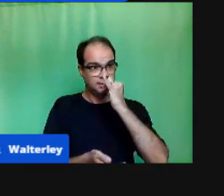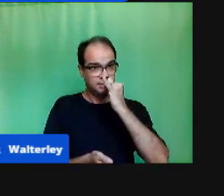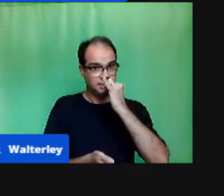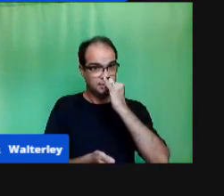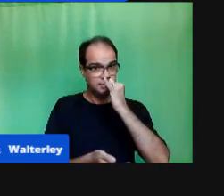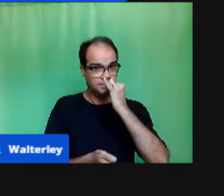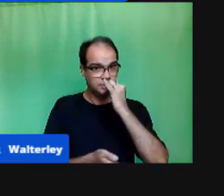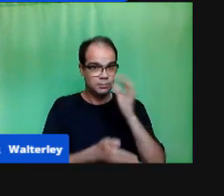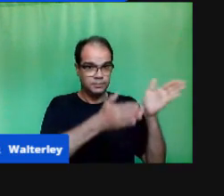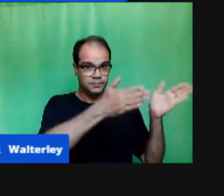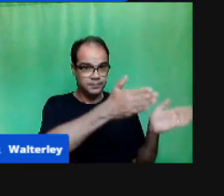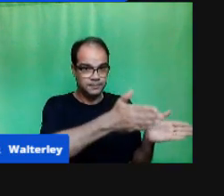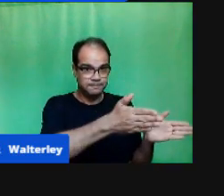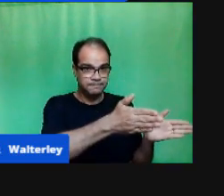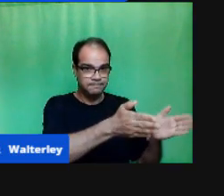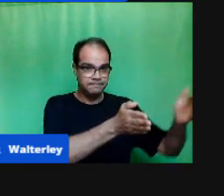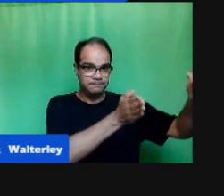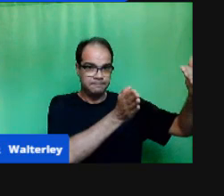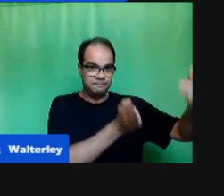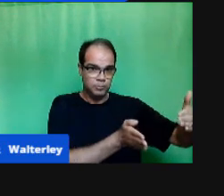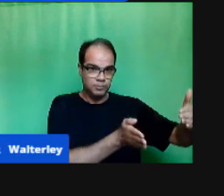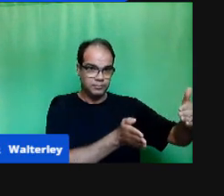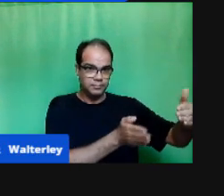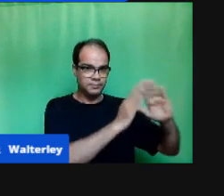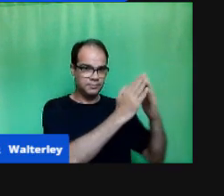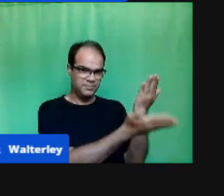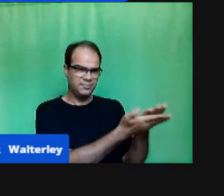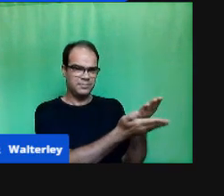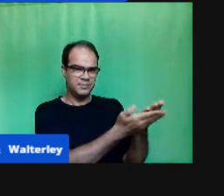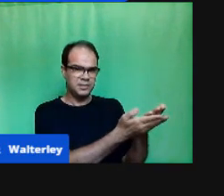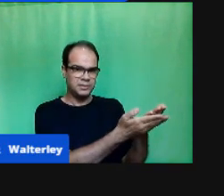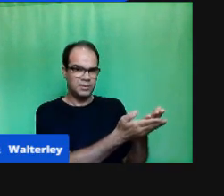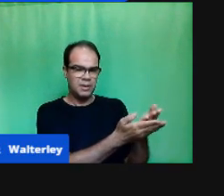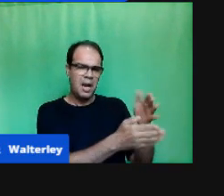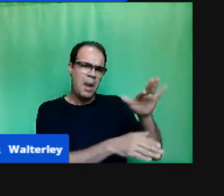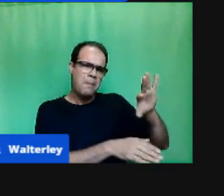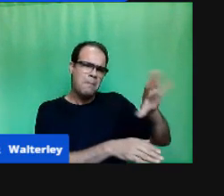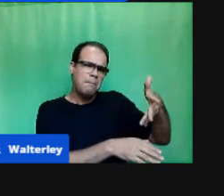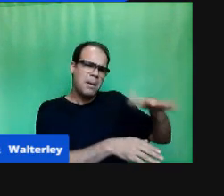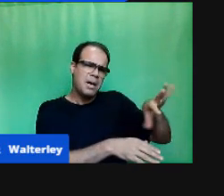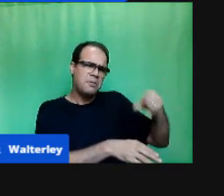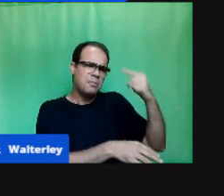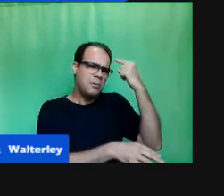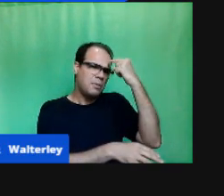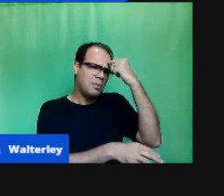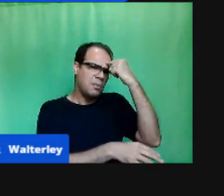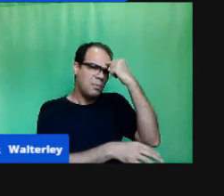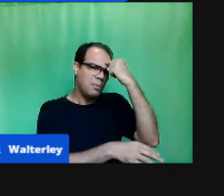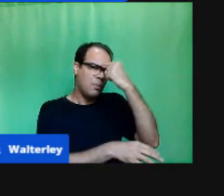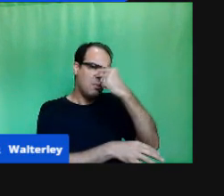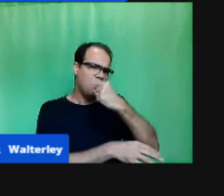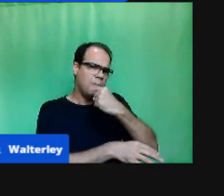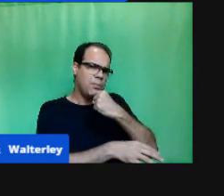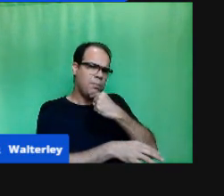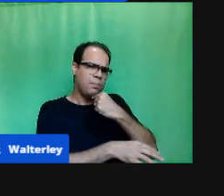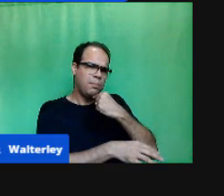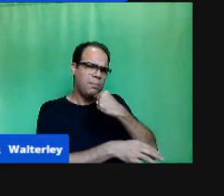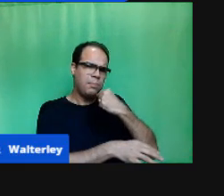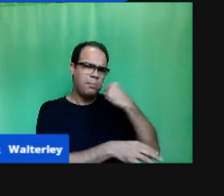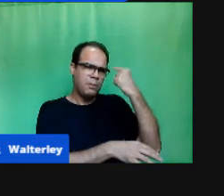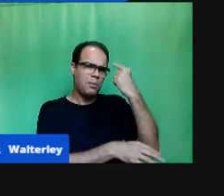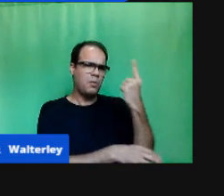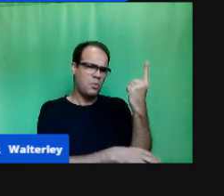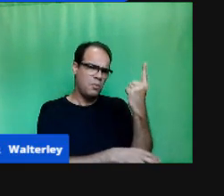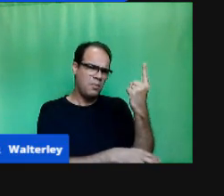foi dito ali, né, sobre isso, porque a criança, ela fica muito tempo na